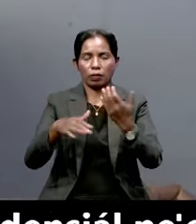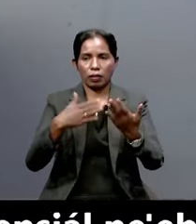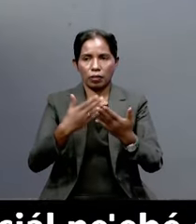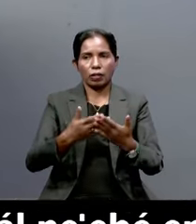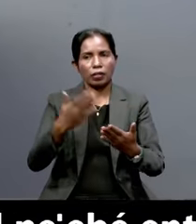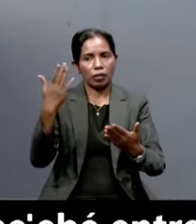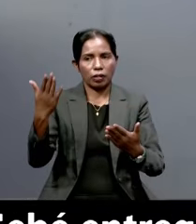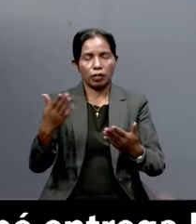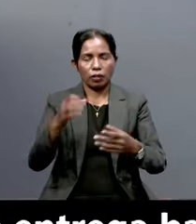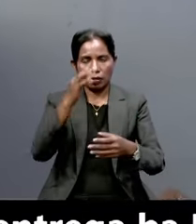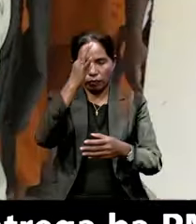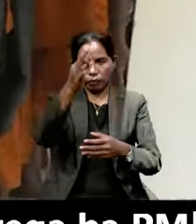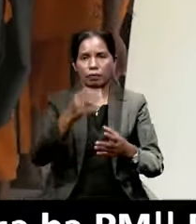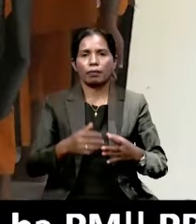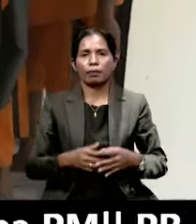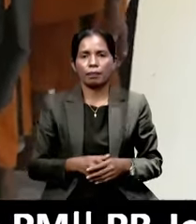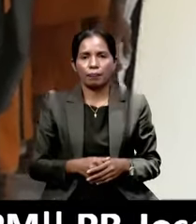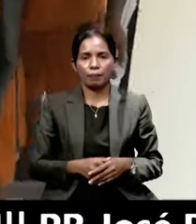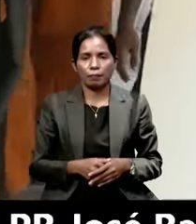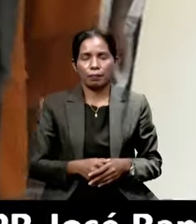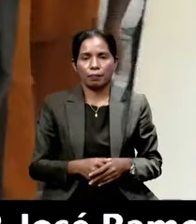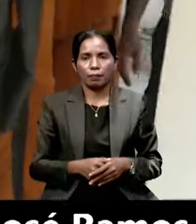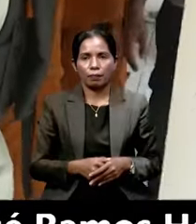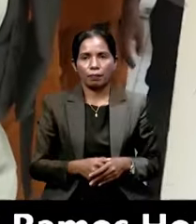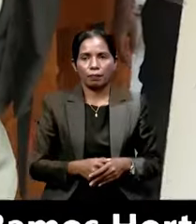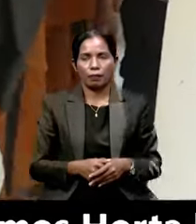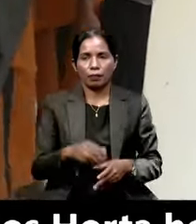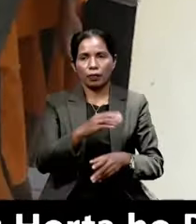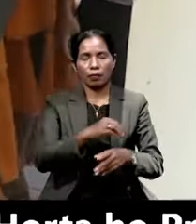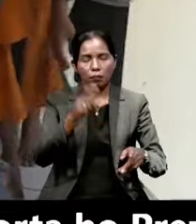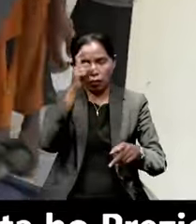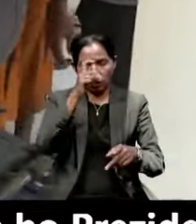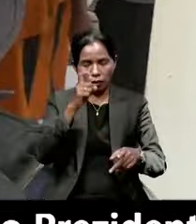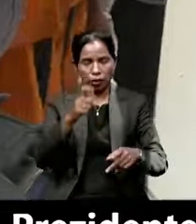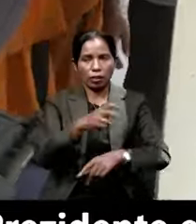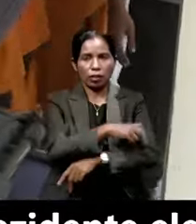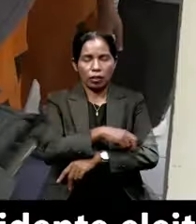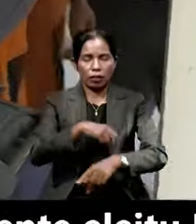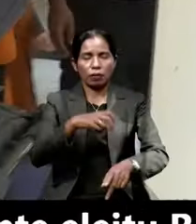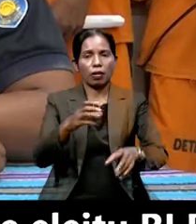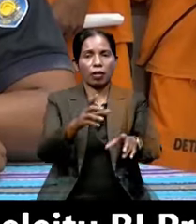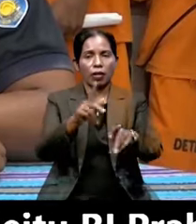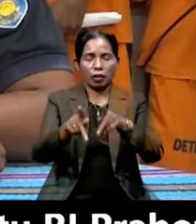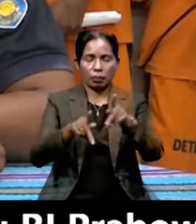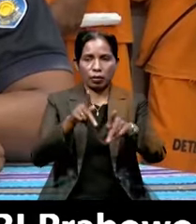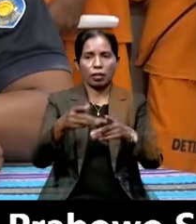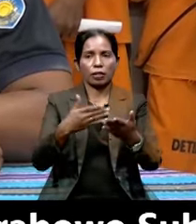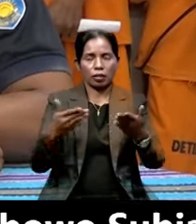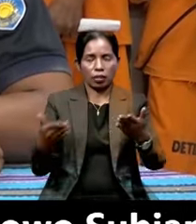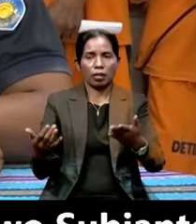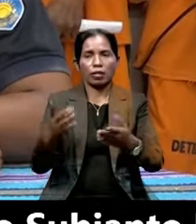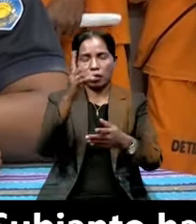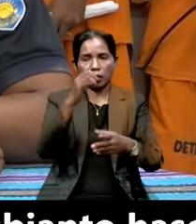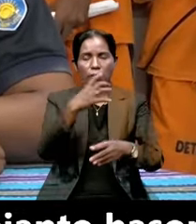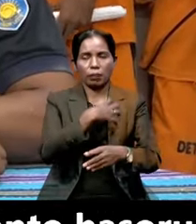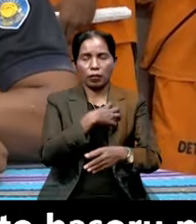iha futuro. Além de ne arguido ho idade kik ne benauk no hadau emanisasan ia capital dili ne polícia captura